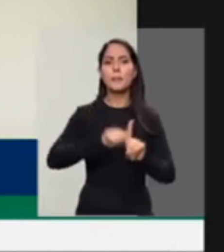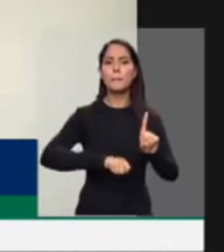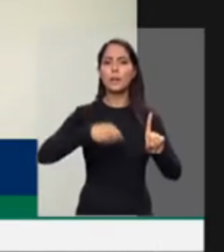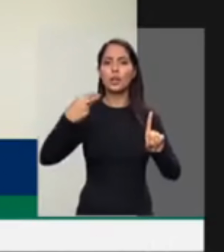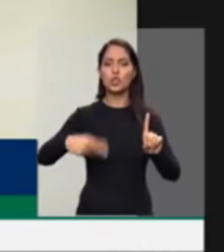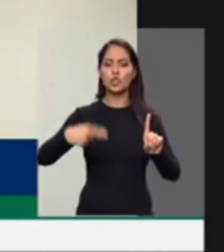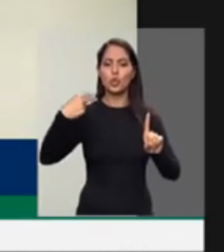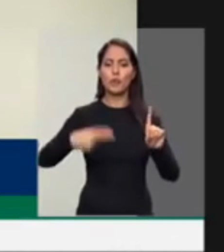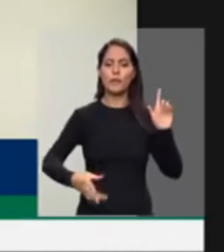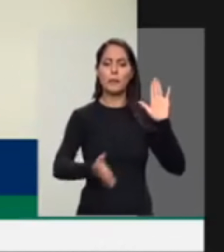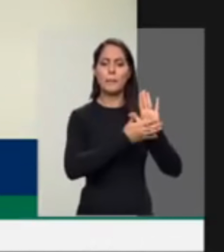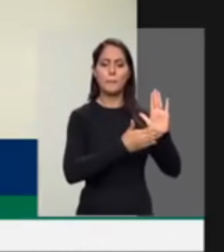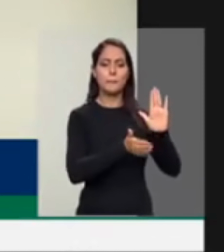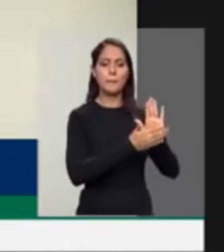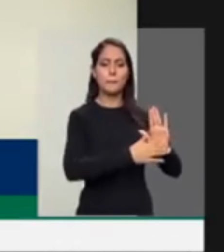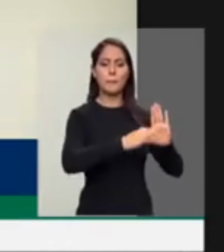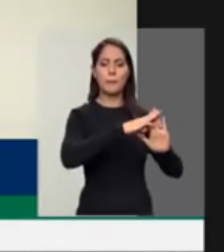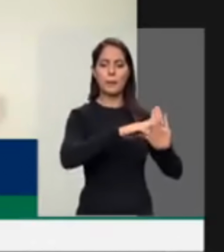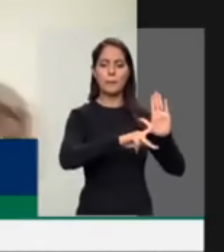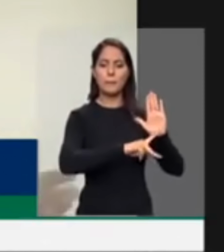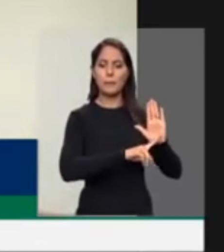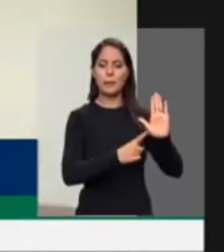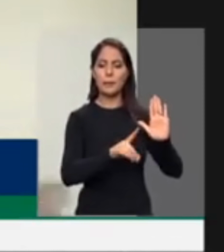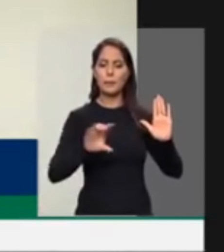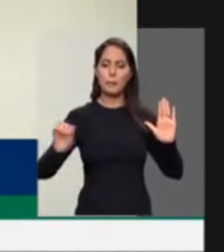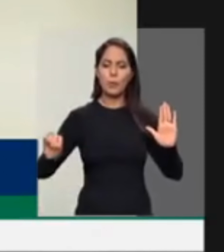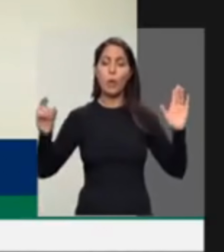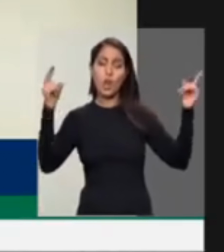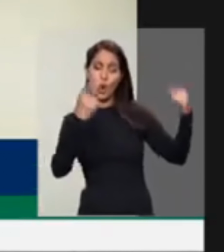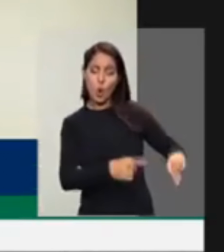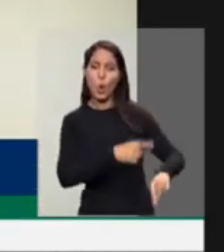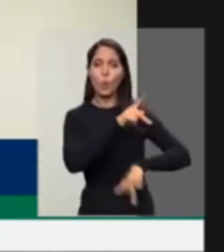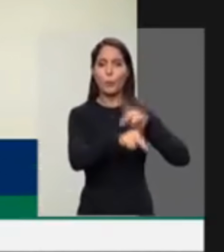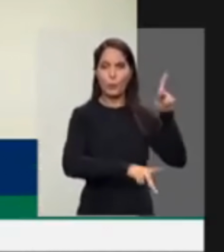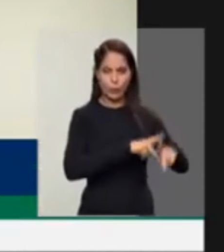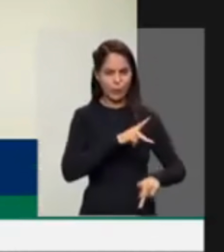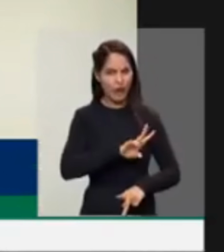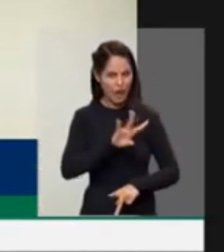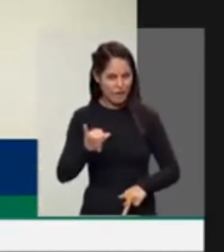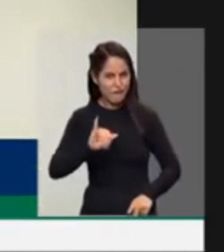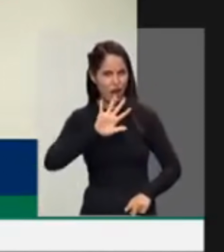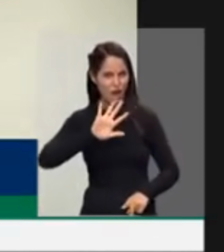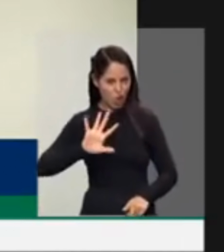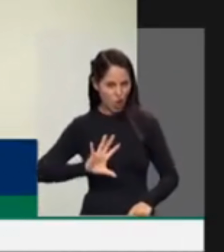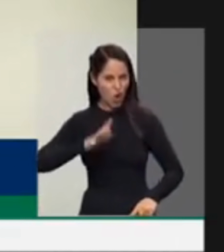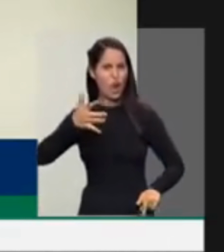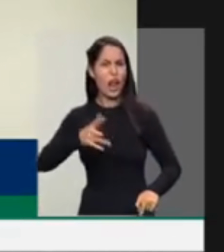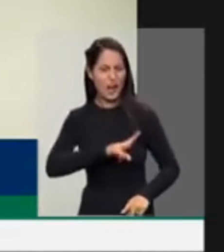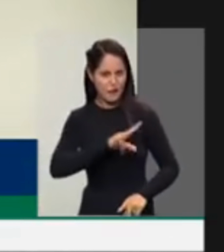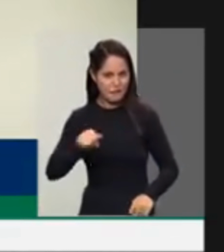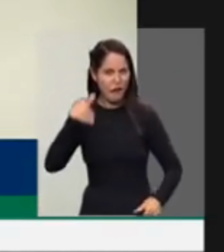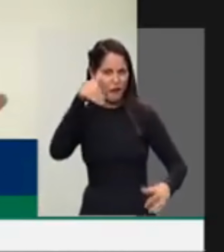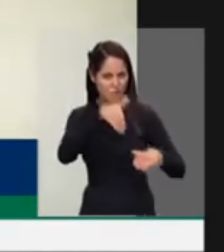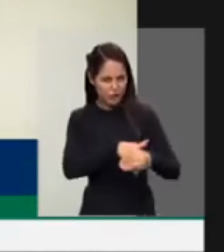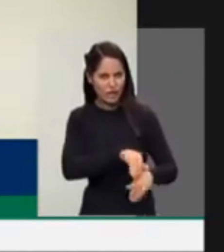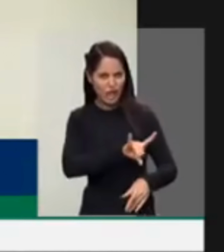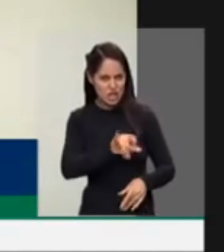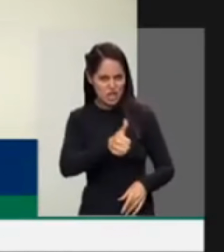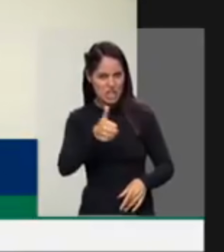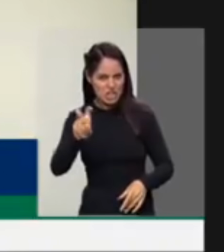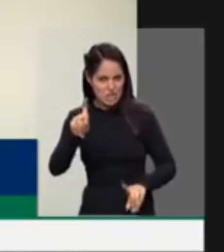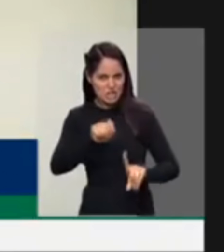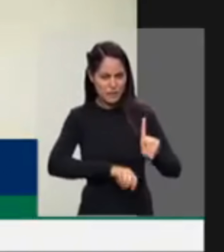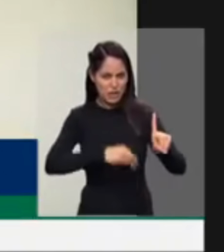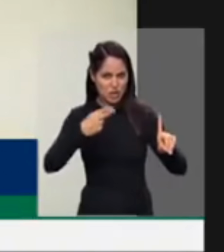sim pautar a MP1000 e aí talvez irem contra o povo. Aí vão ter coragem de pôr a cara e votarem contra